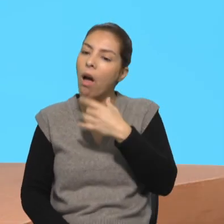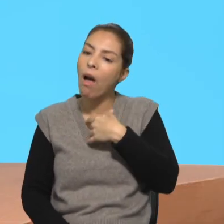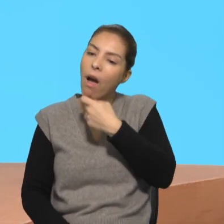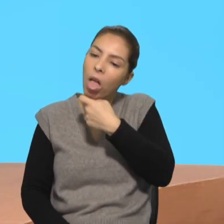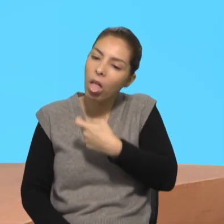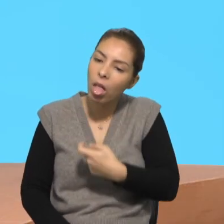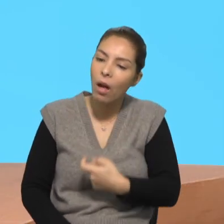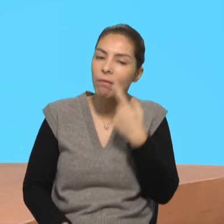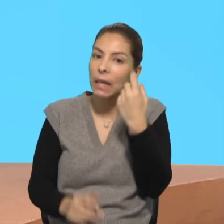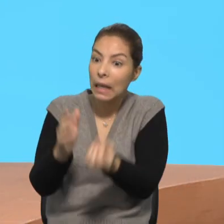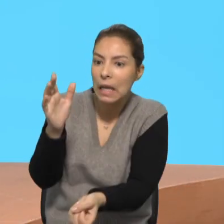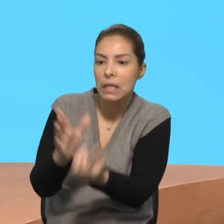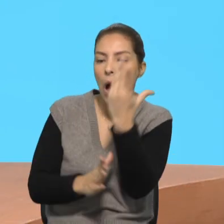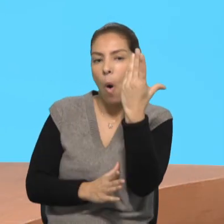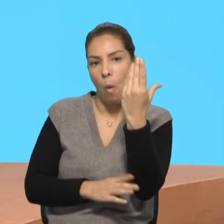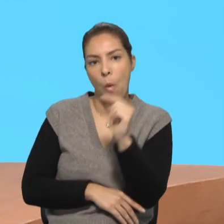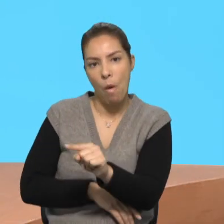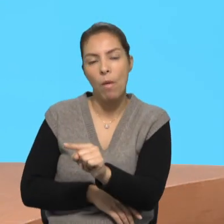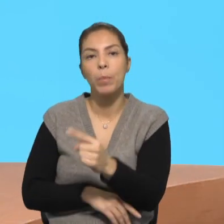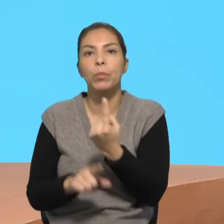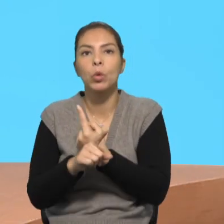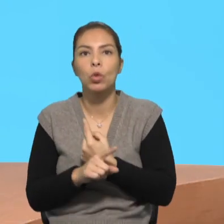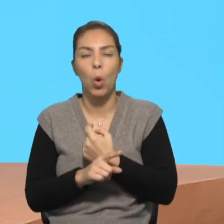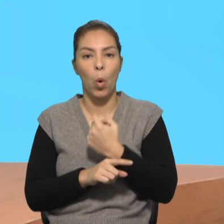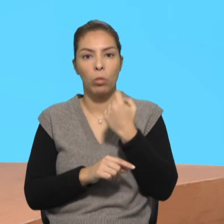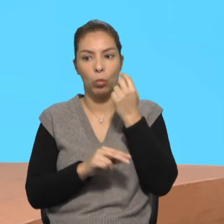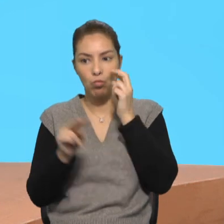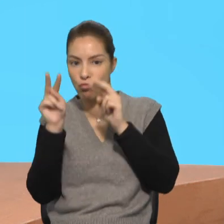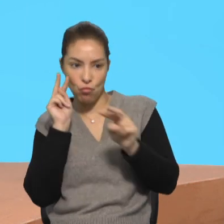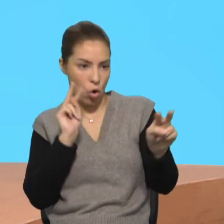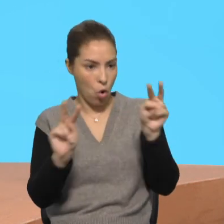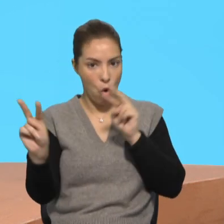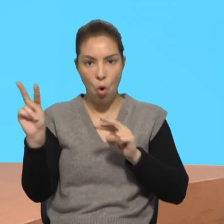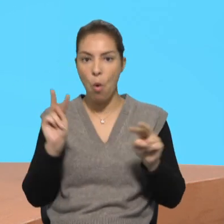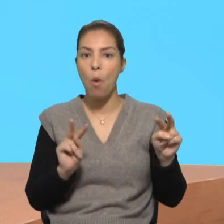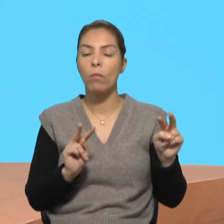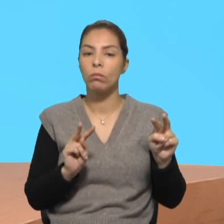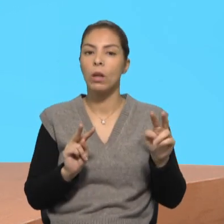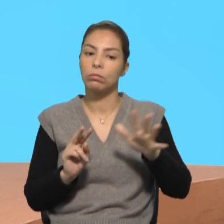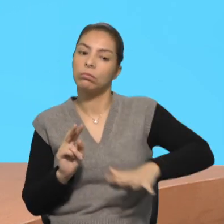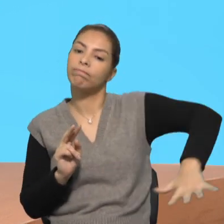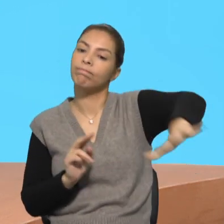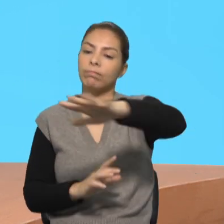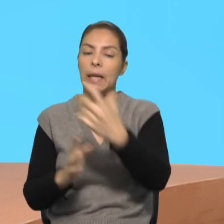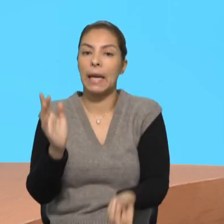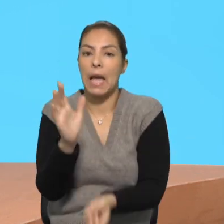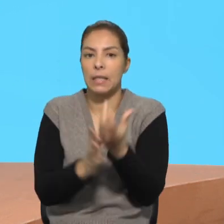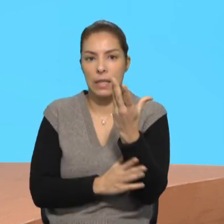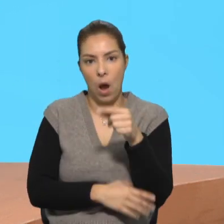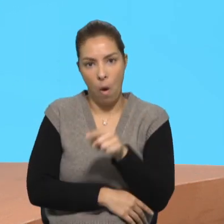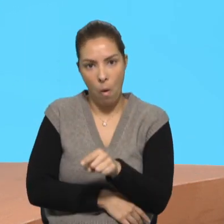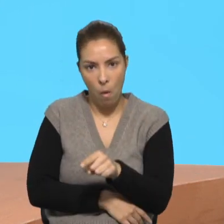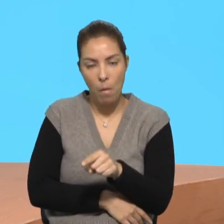a estima. Procurar olhar a obra criada a partir